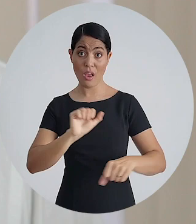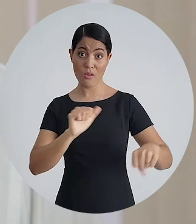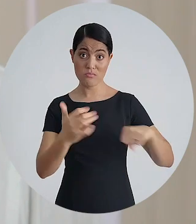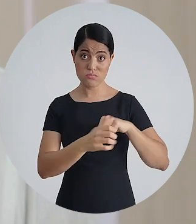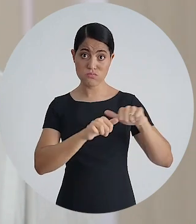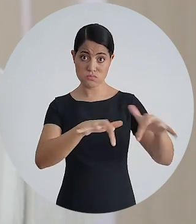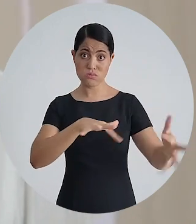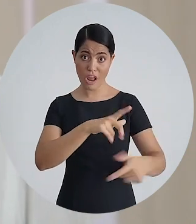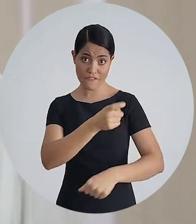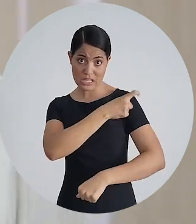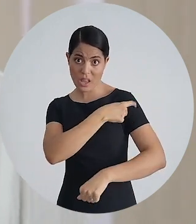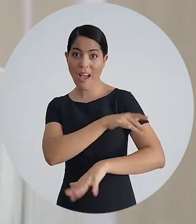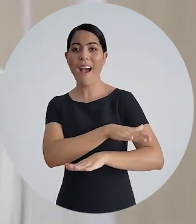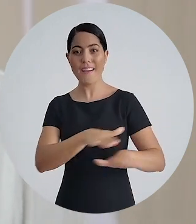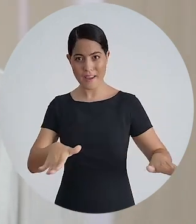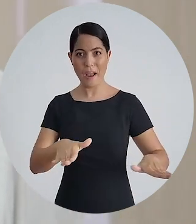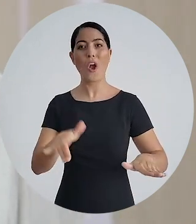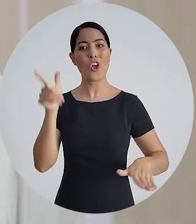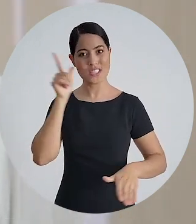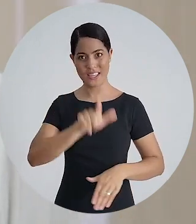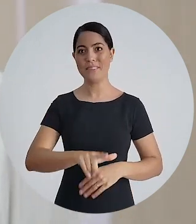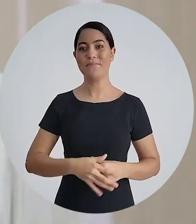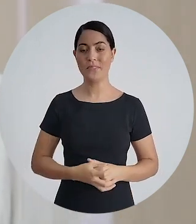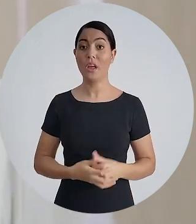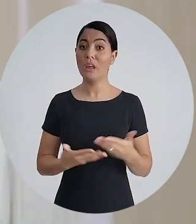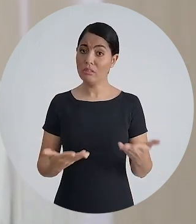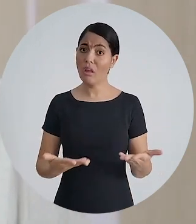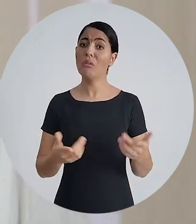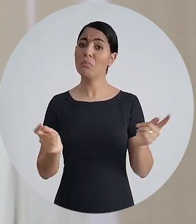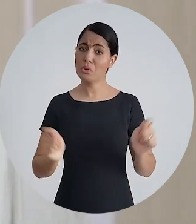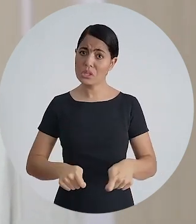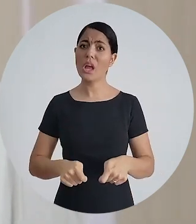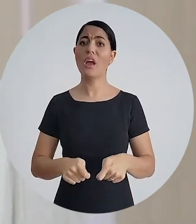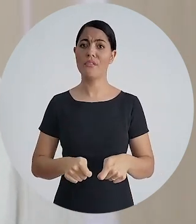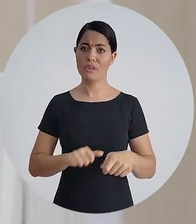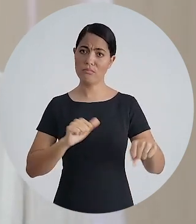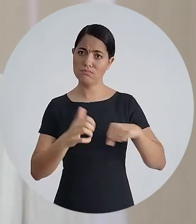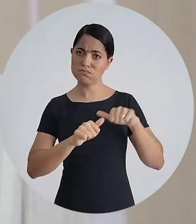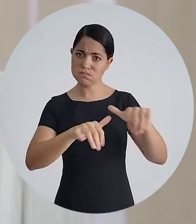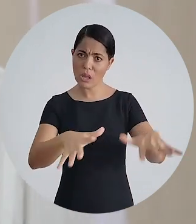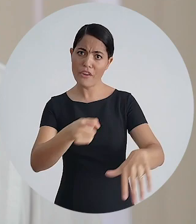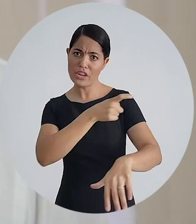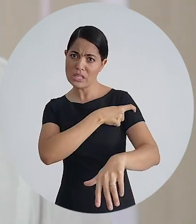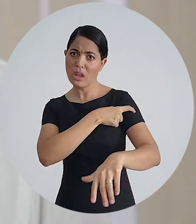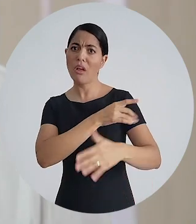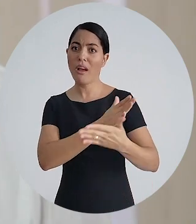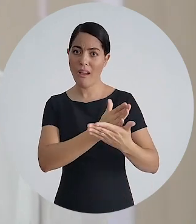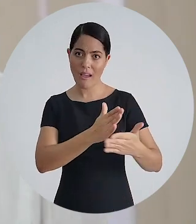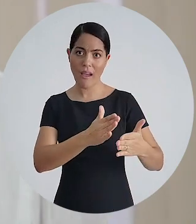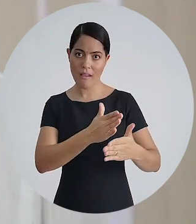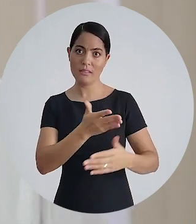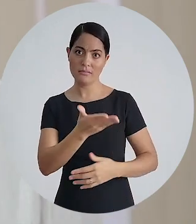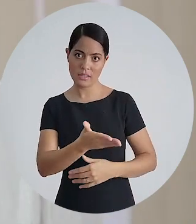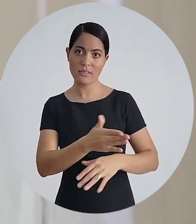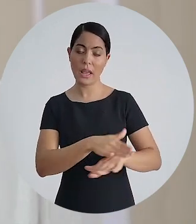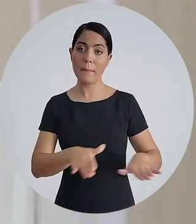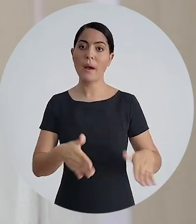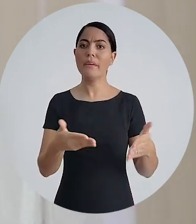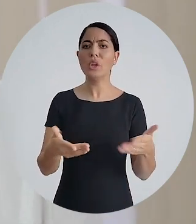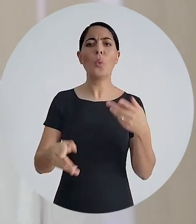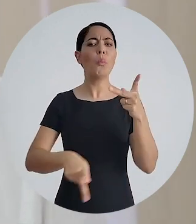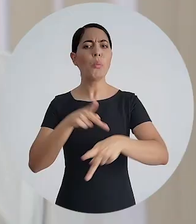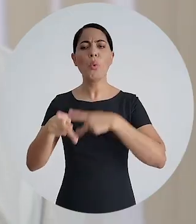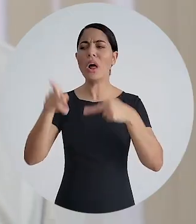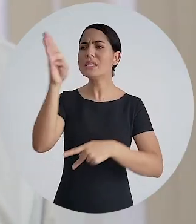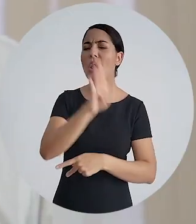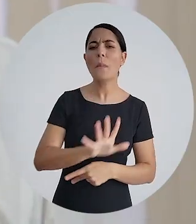e nós estamos fazendo a nossa parte no Supremo Tribunal Federal, que é garantir que a lei e a Constituição sejam